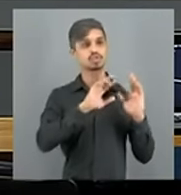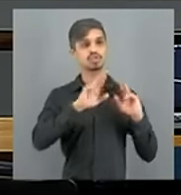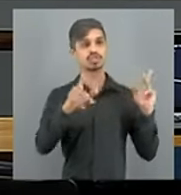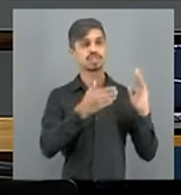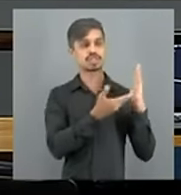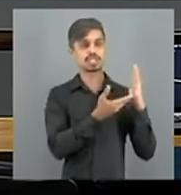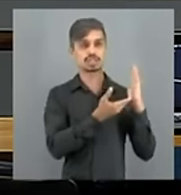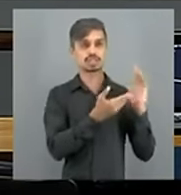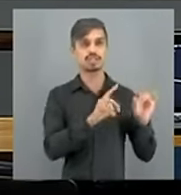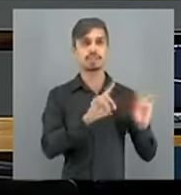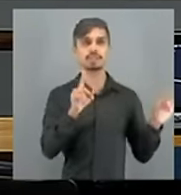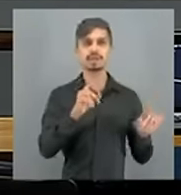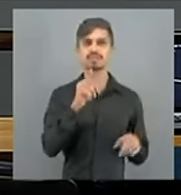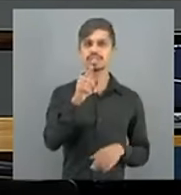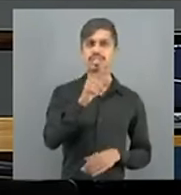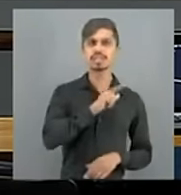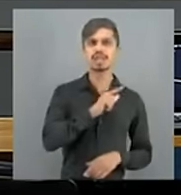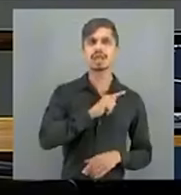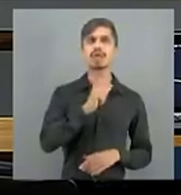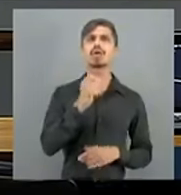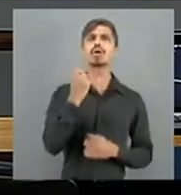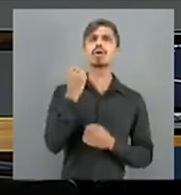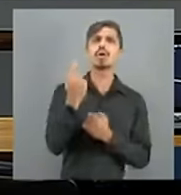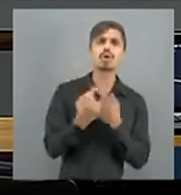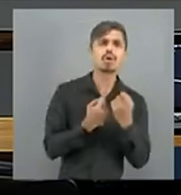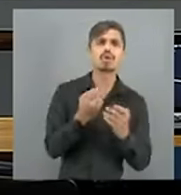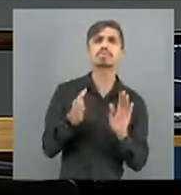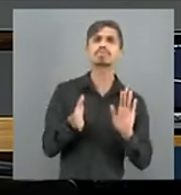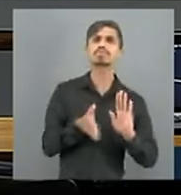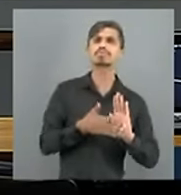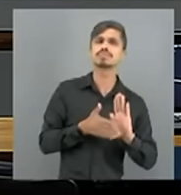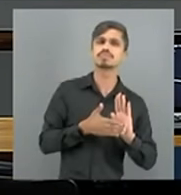Mas você tem alguma ou algumas